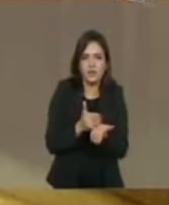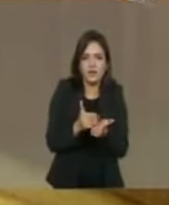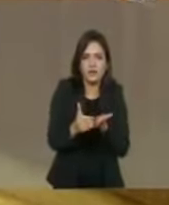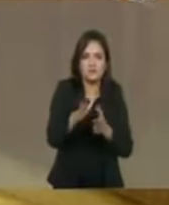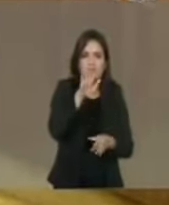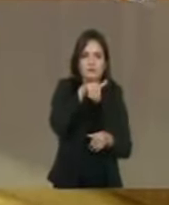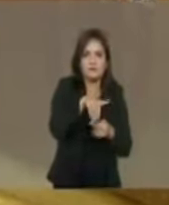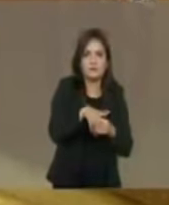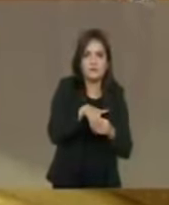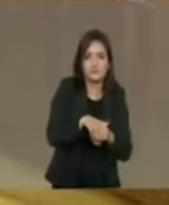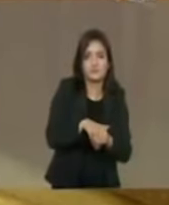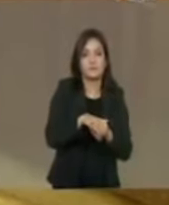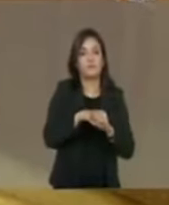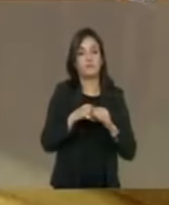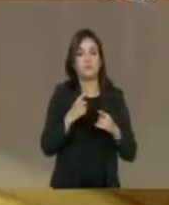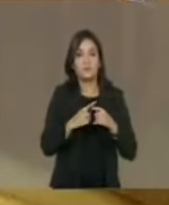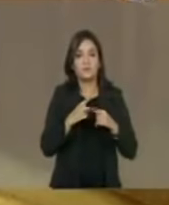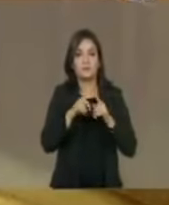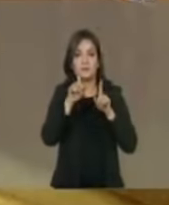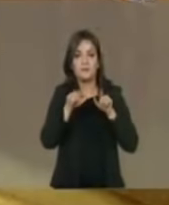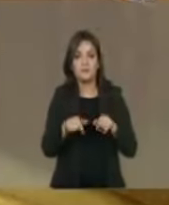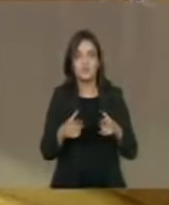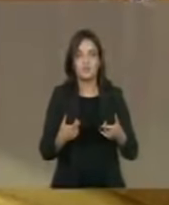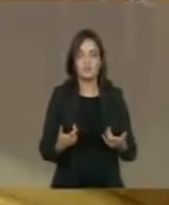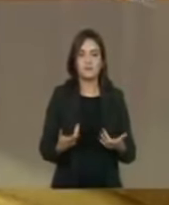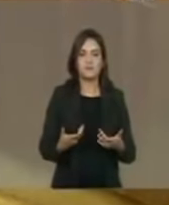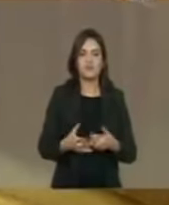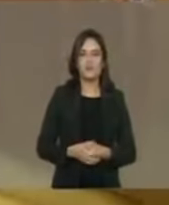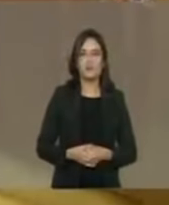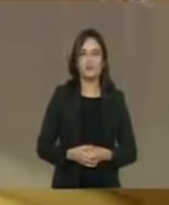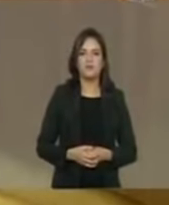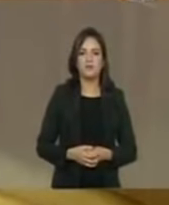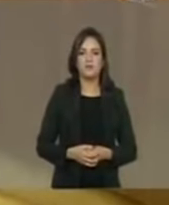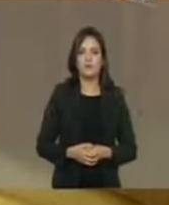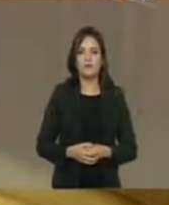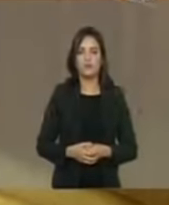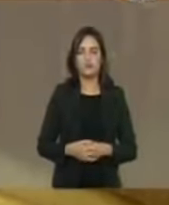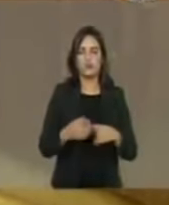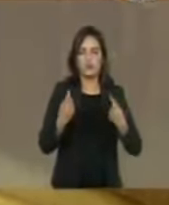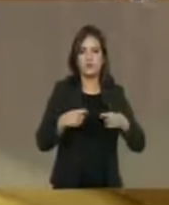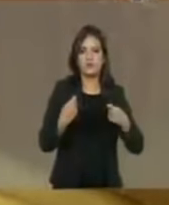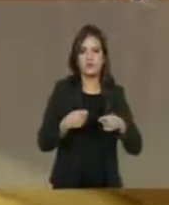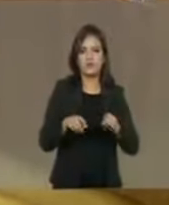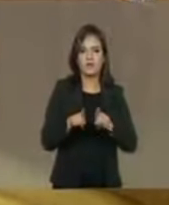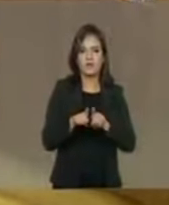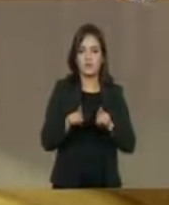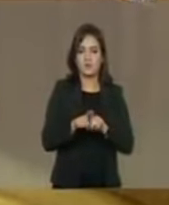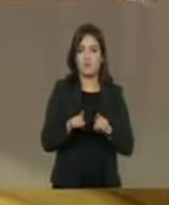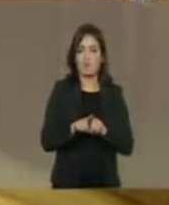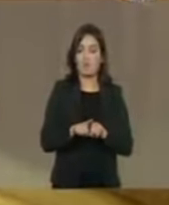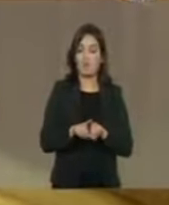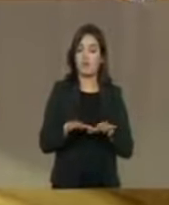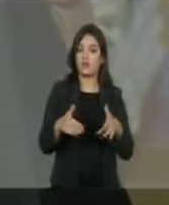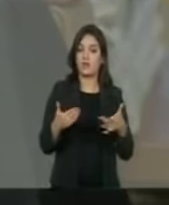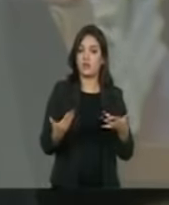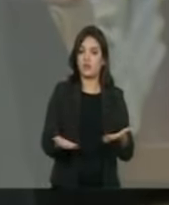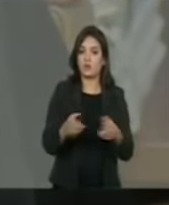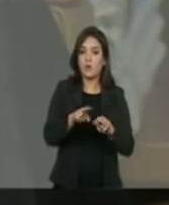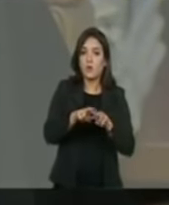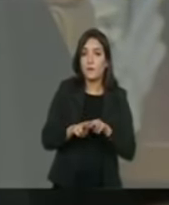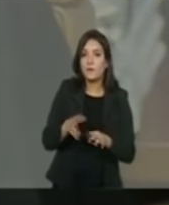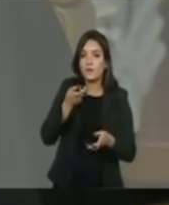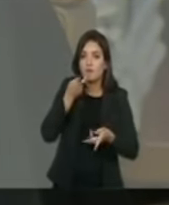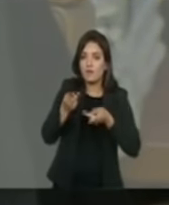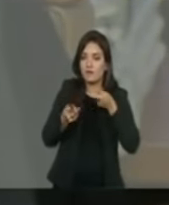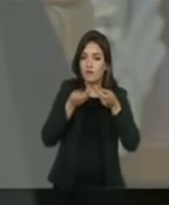considerá-la pertinente e necessária ao meu pronunciamento notadamente em face de alegações